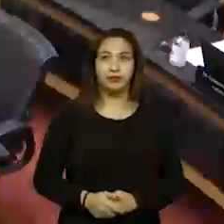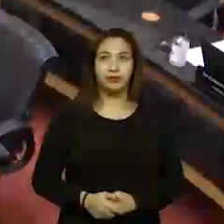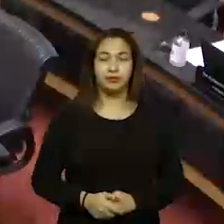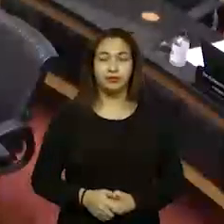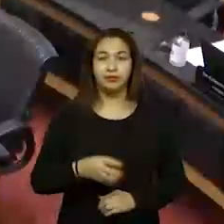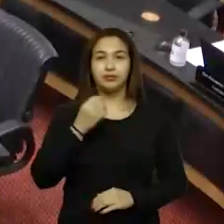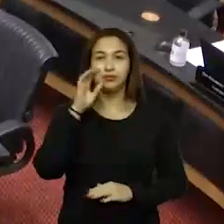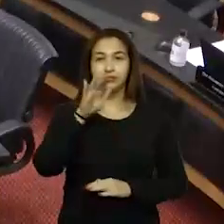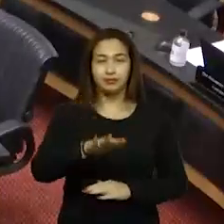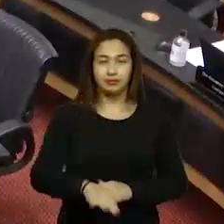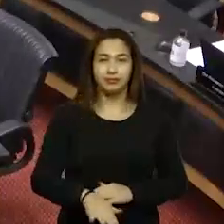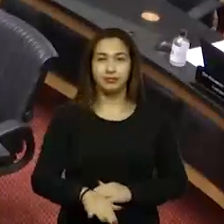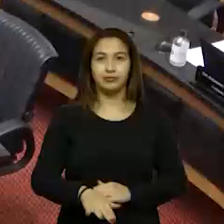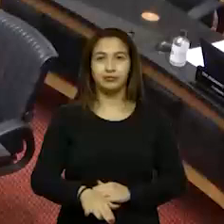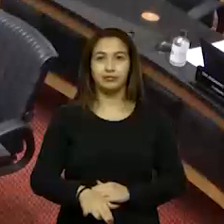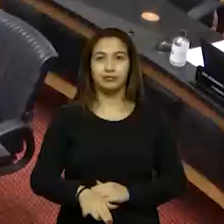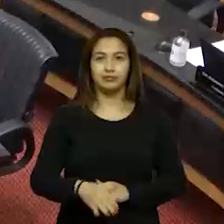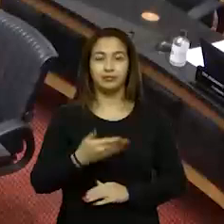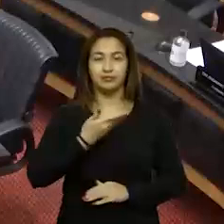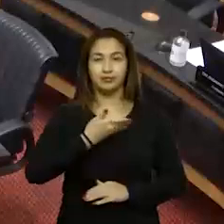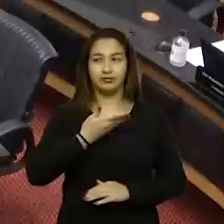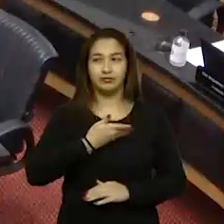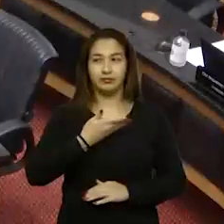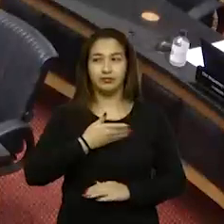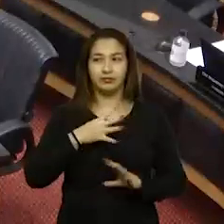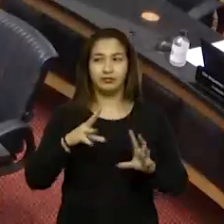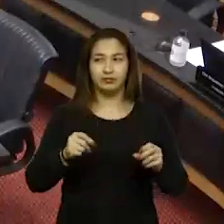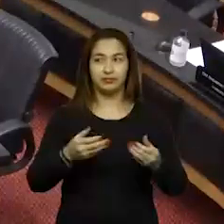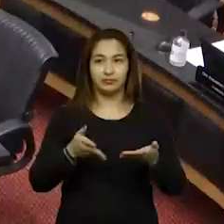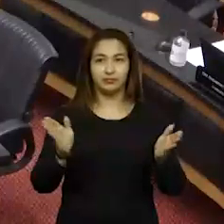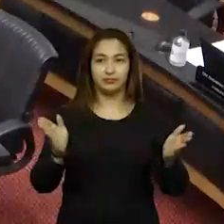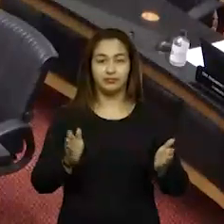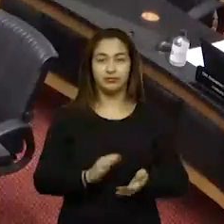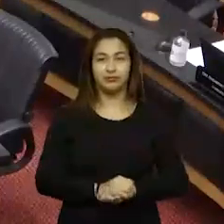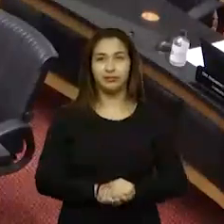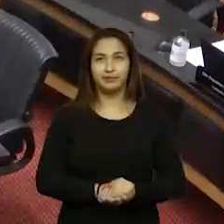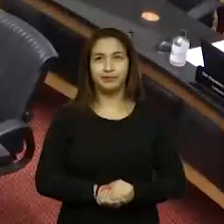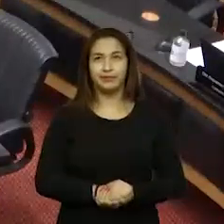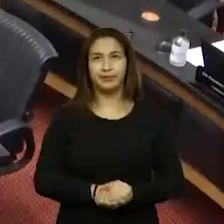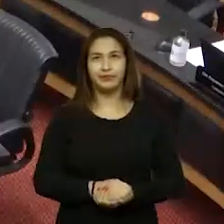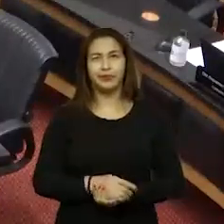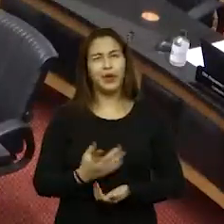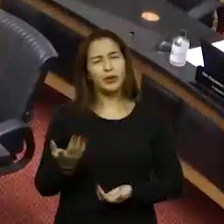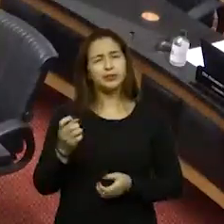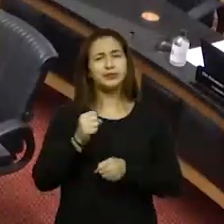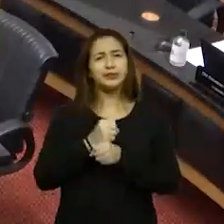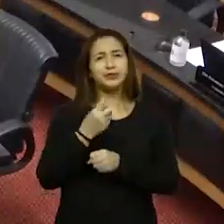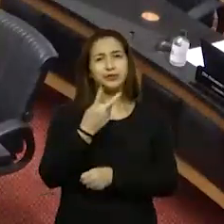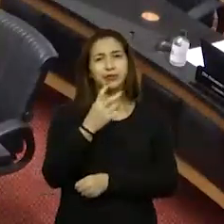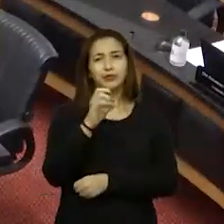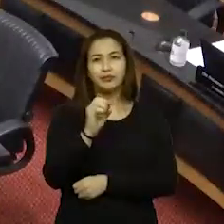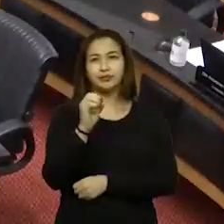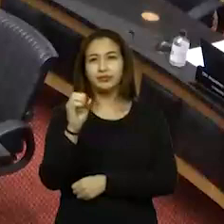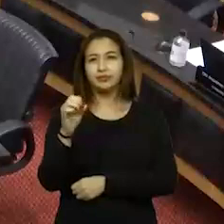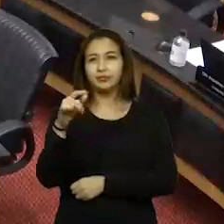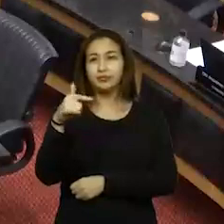Boa tarde, colegas. Olha, em 2007,